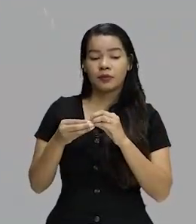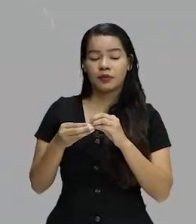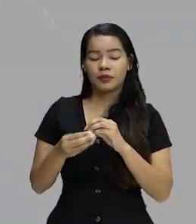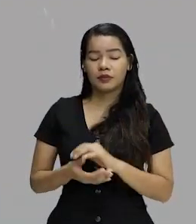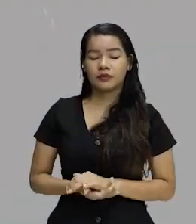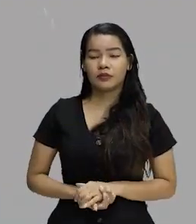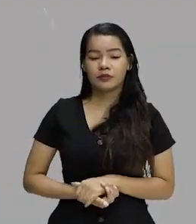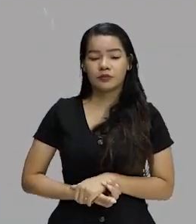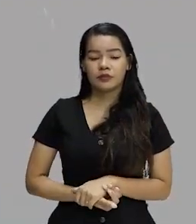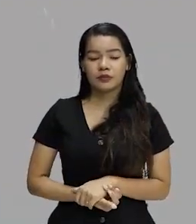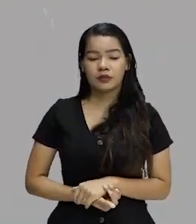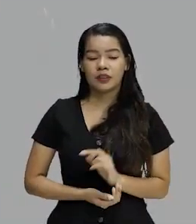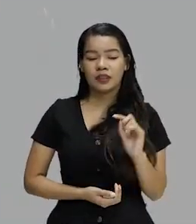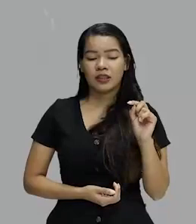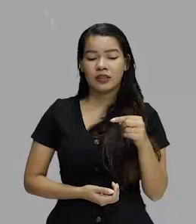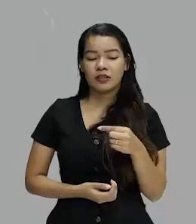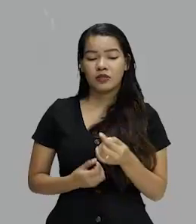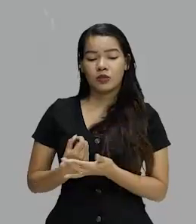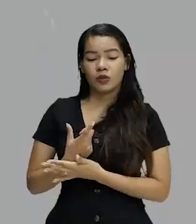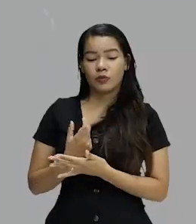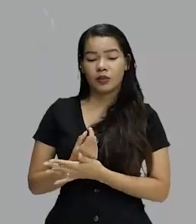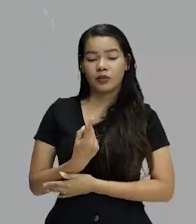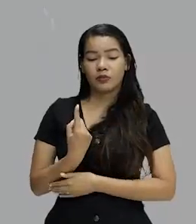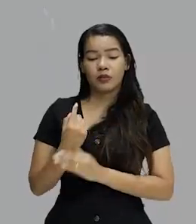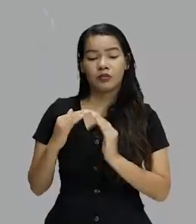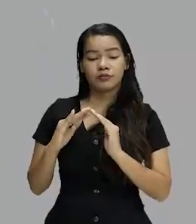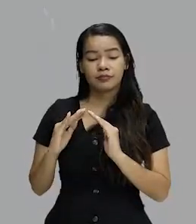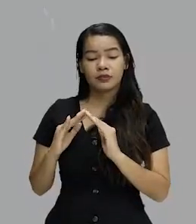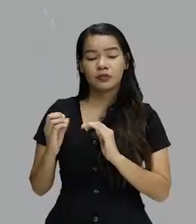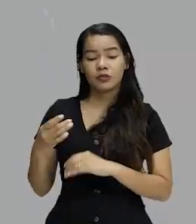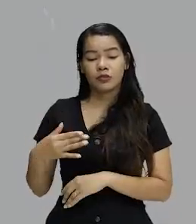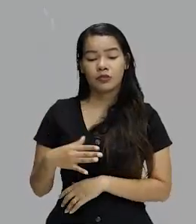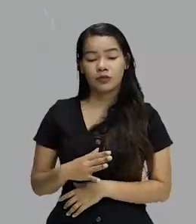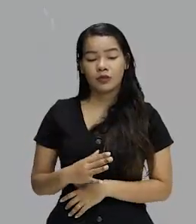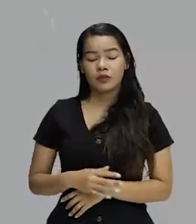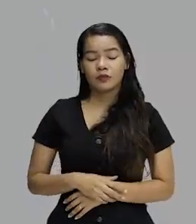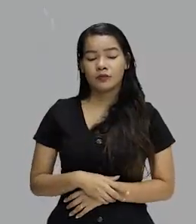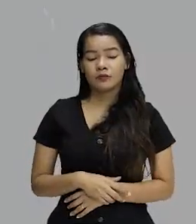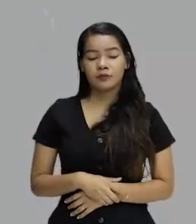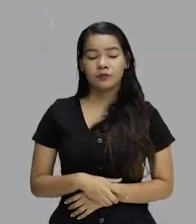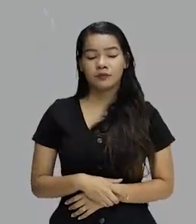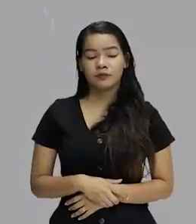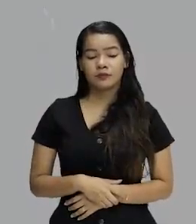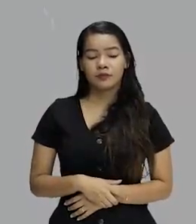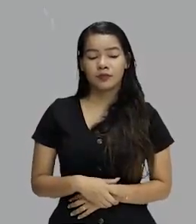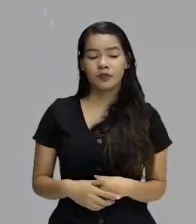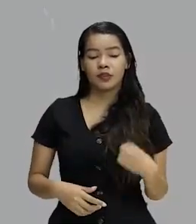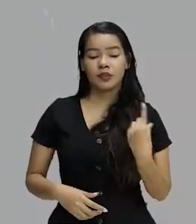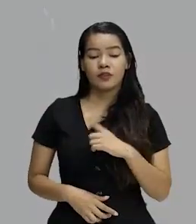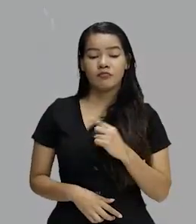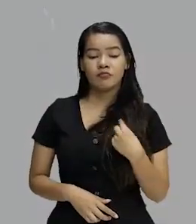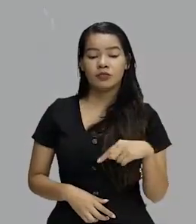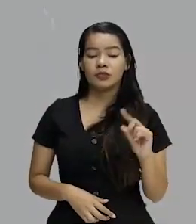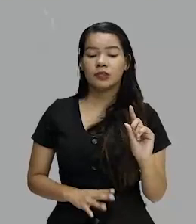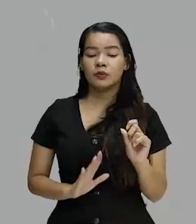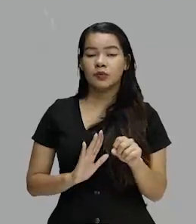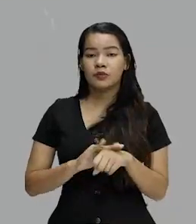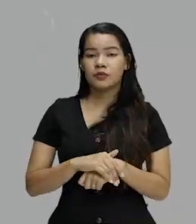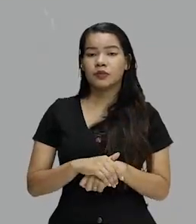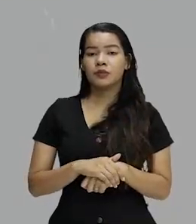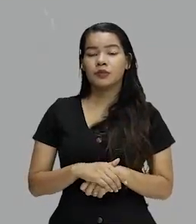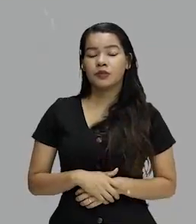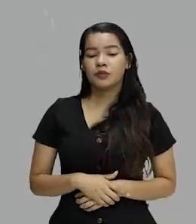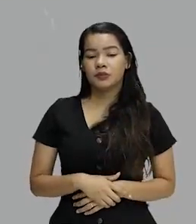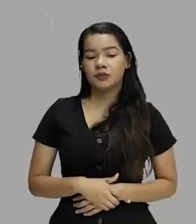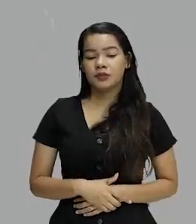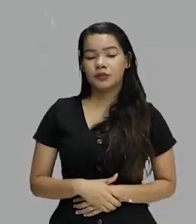a new house. Eles comprarão uma casa nova. We will go out tonight. Nós sairemos